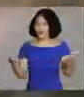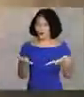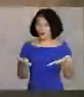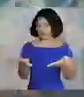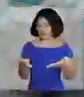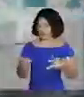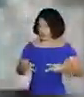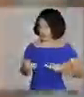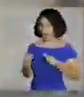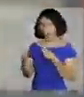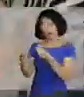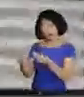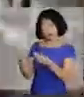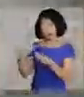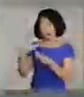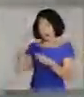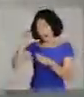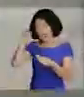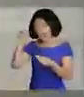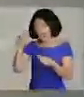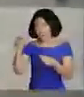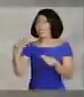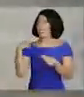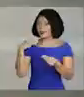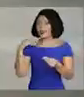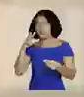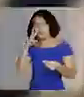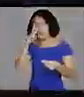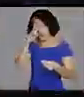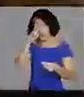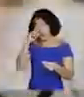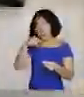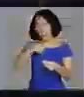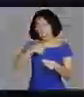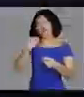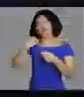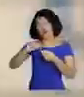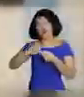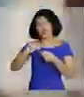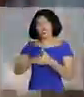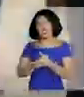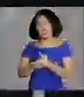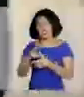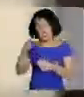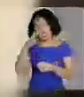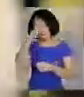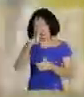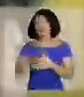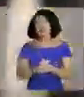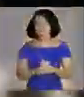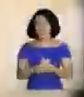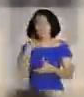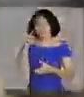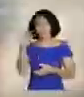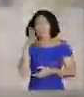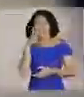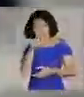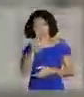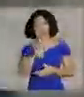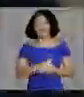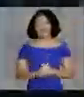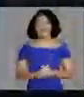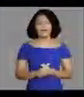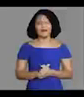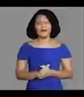Hoje eu vim entregar essa camisa para ele, que é a camisa da vitória, a camisa que eu fiz para ele, e é a camisa da vitória, que ele vai ganhar.